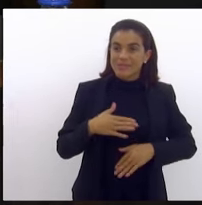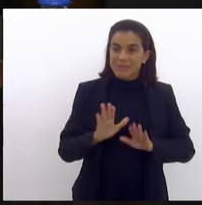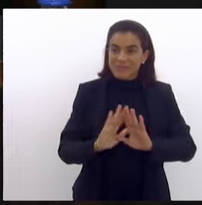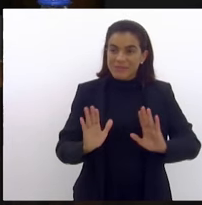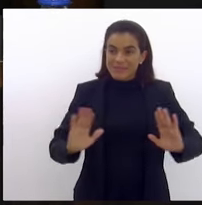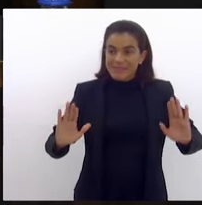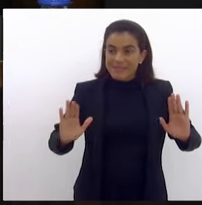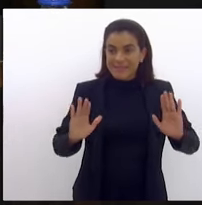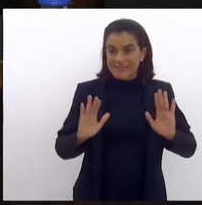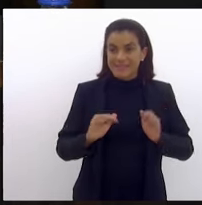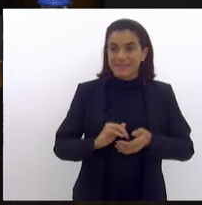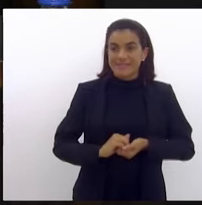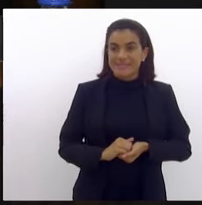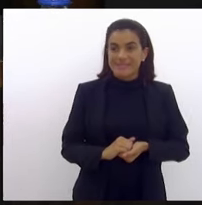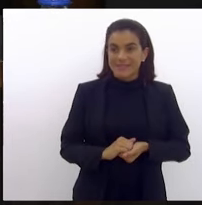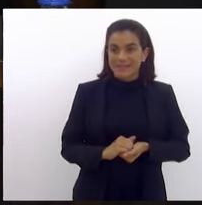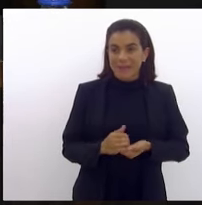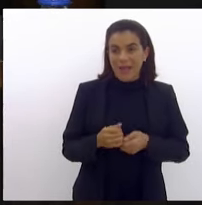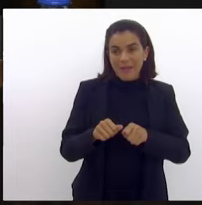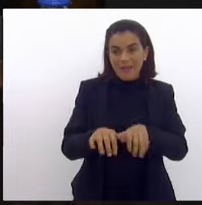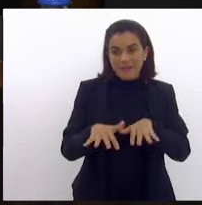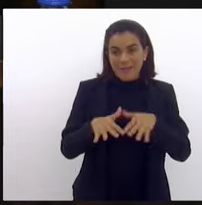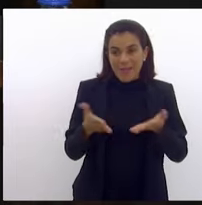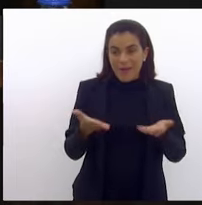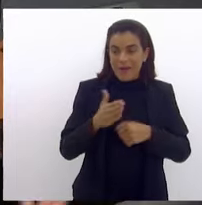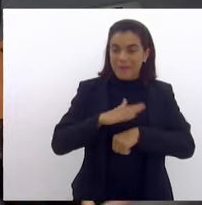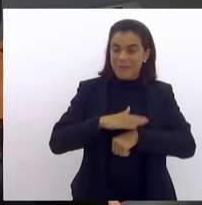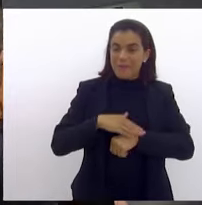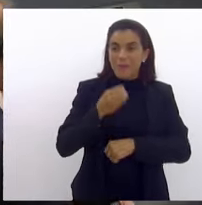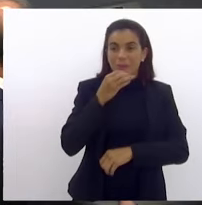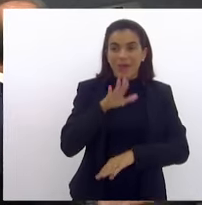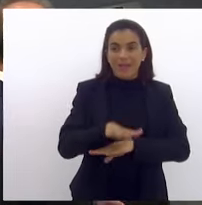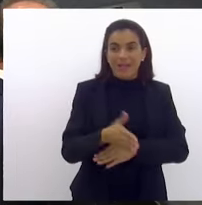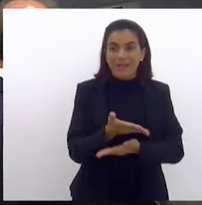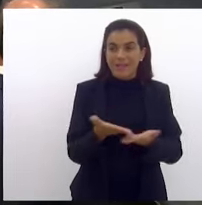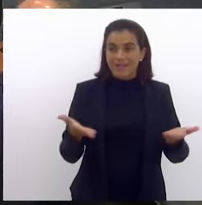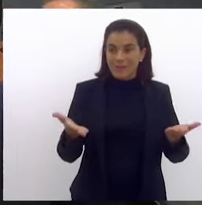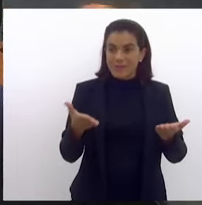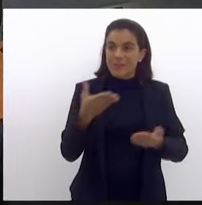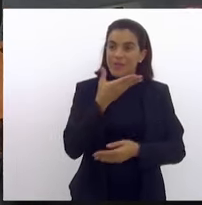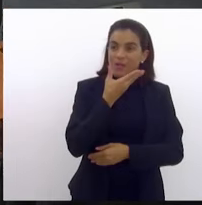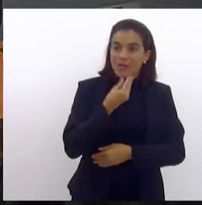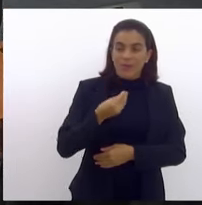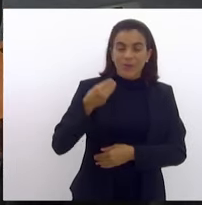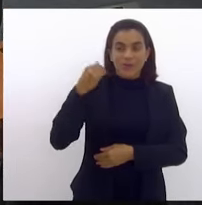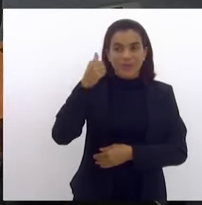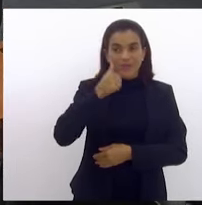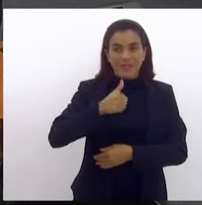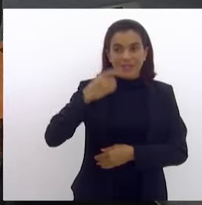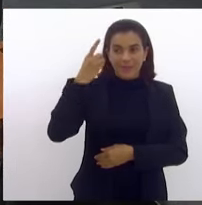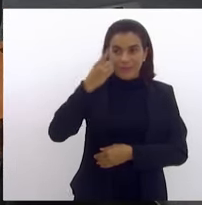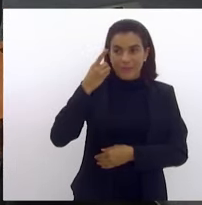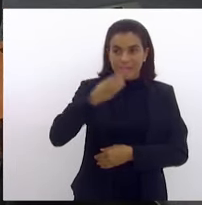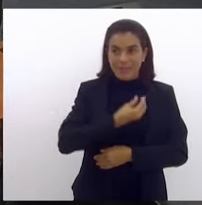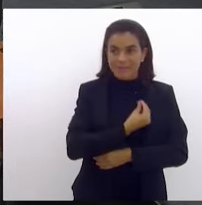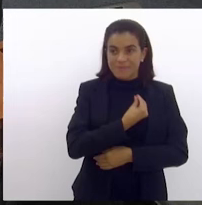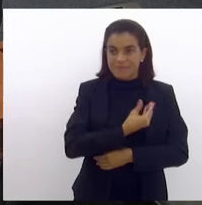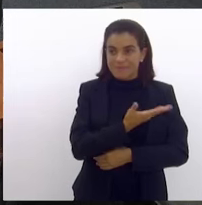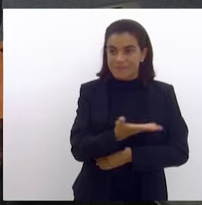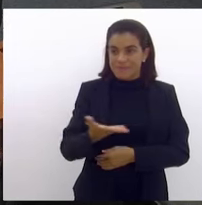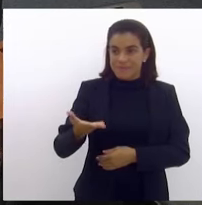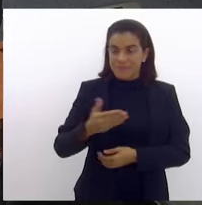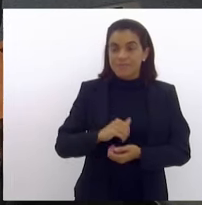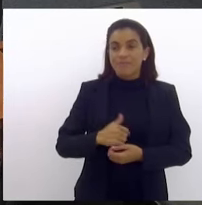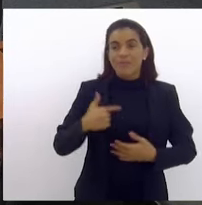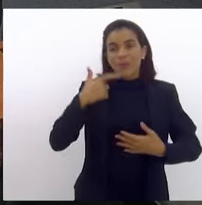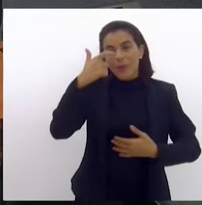despedir desse plenário no momento. Boa tarde a todos os deputados e deputadas aqui presentes.